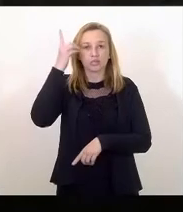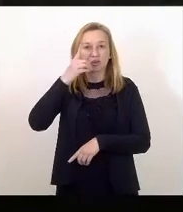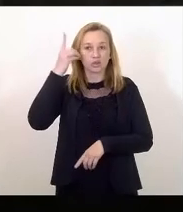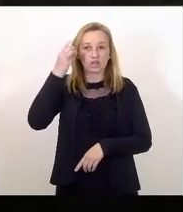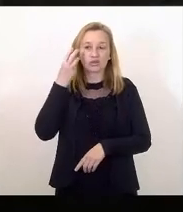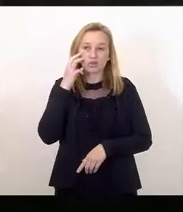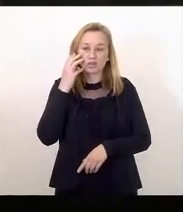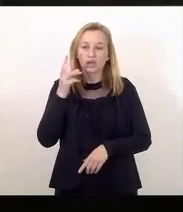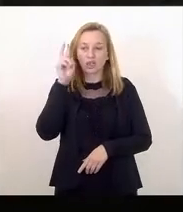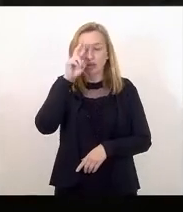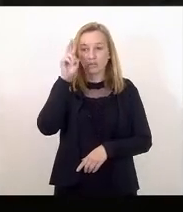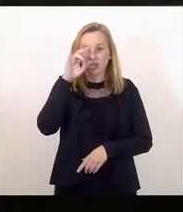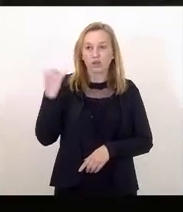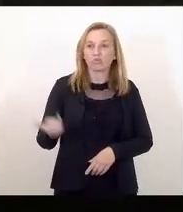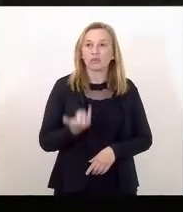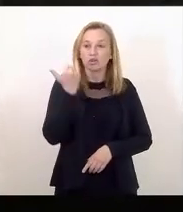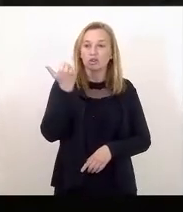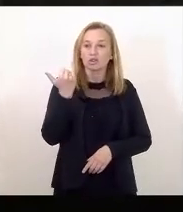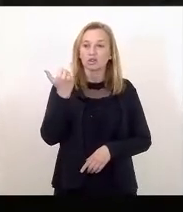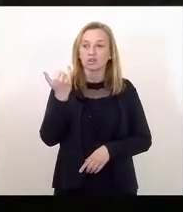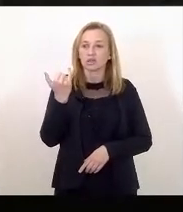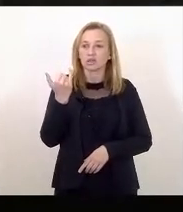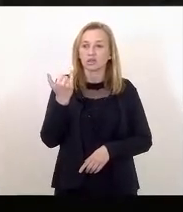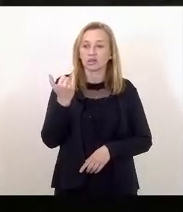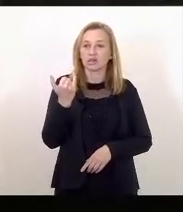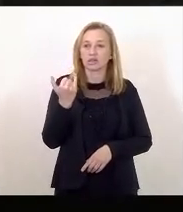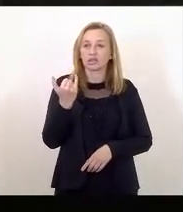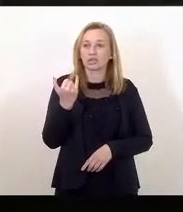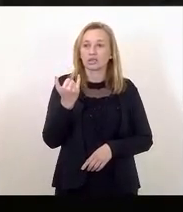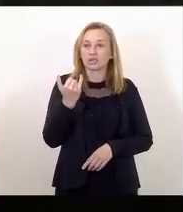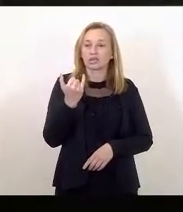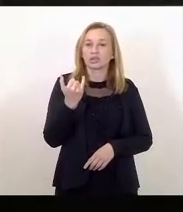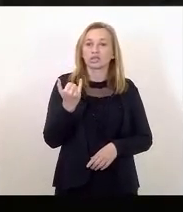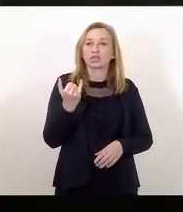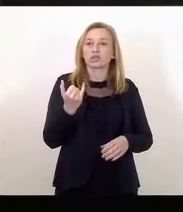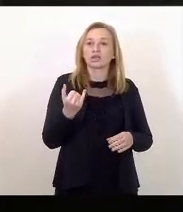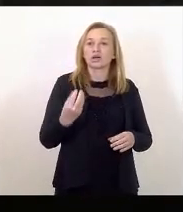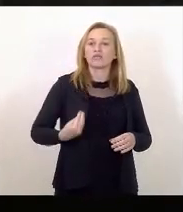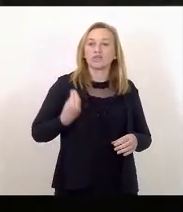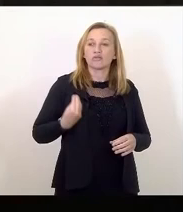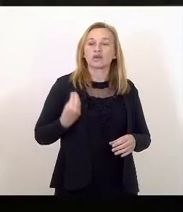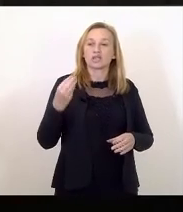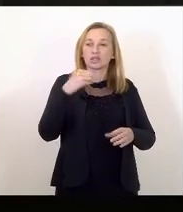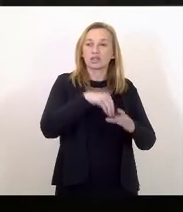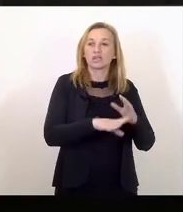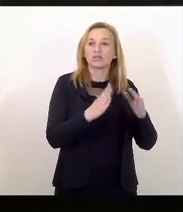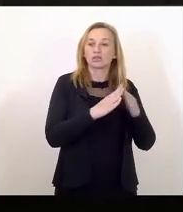lembrando aqui a importância da mediação escolar, que já é prevista na Lei 12